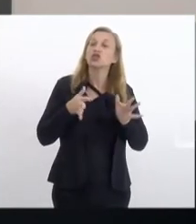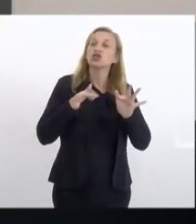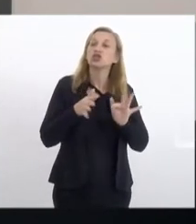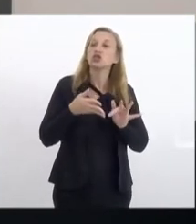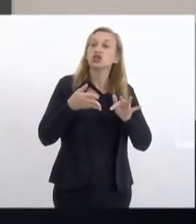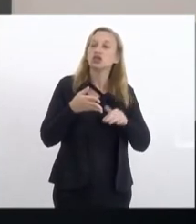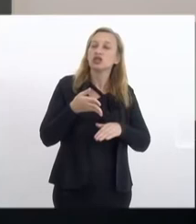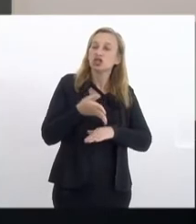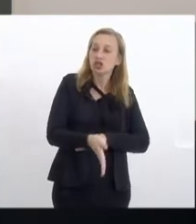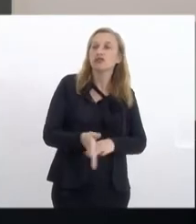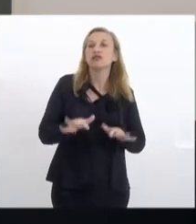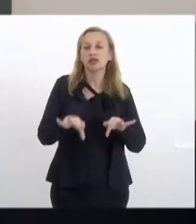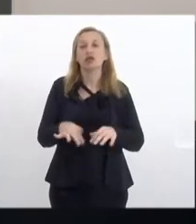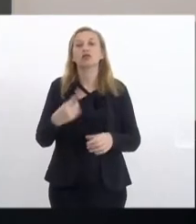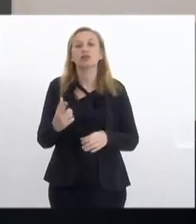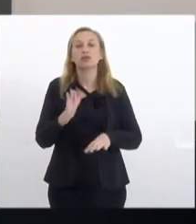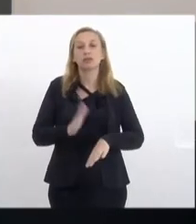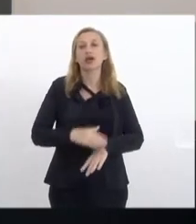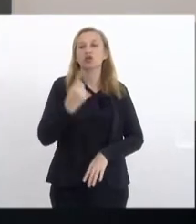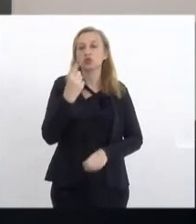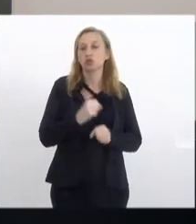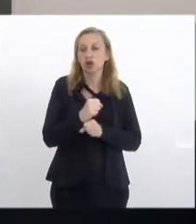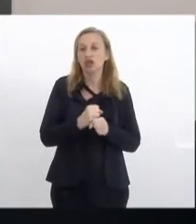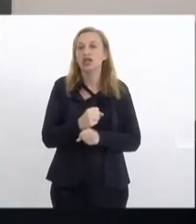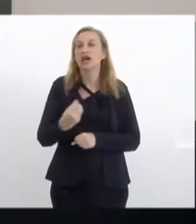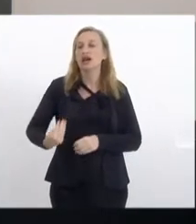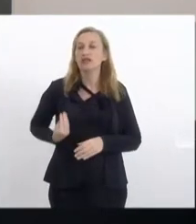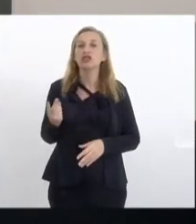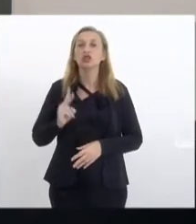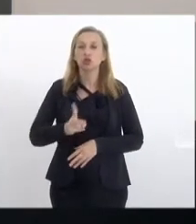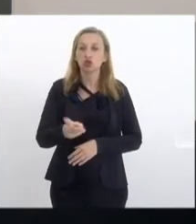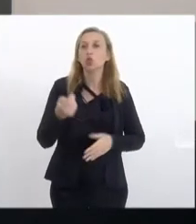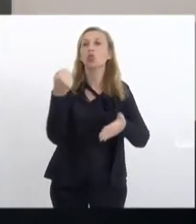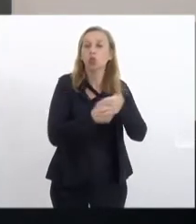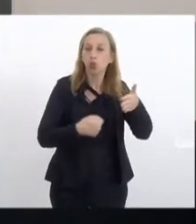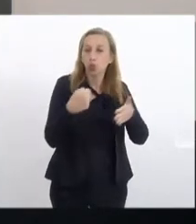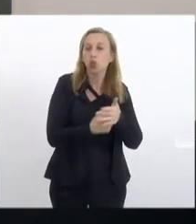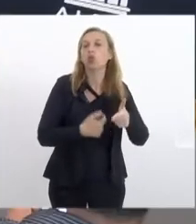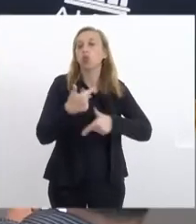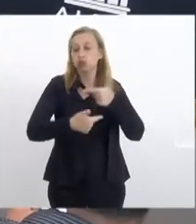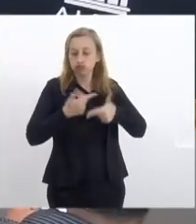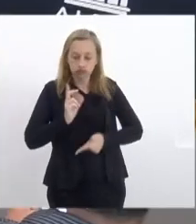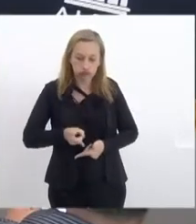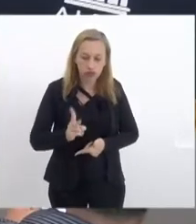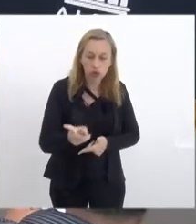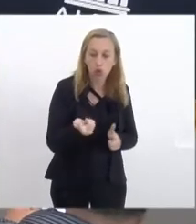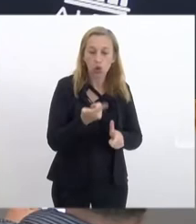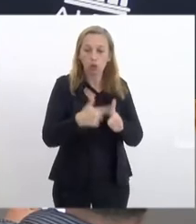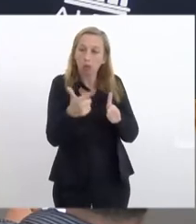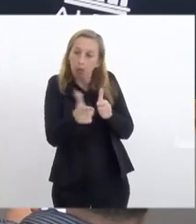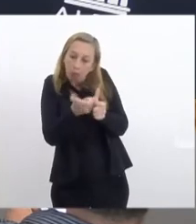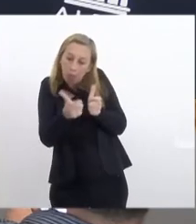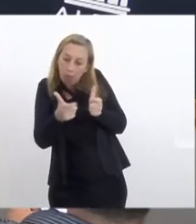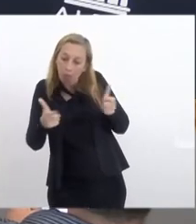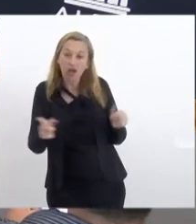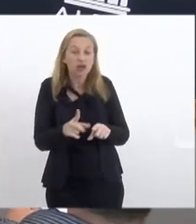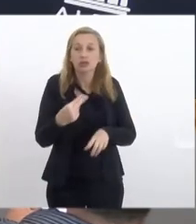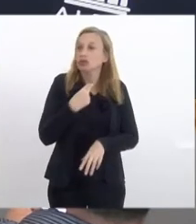um ano, mas a vida continua, outro ano vem, as lutas continuam aumentando, os problemas vêm se agravando, então